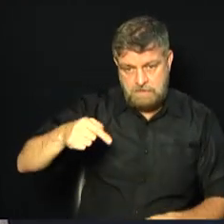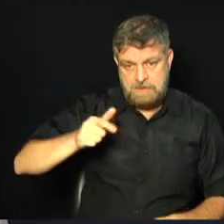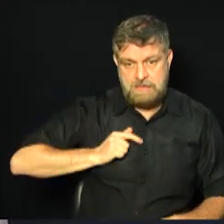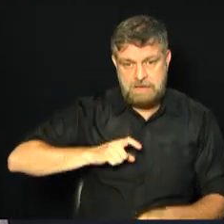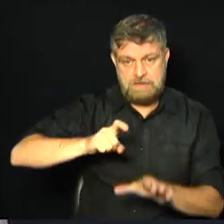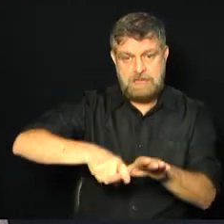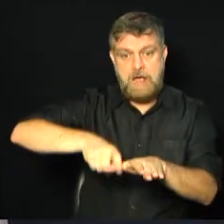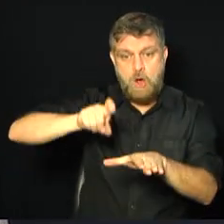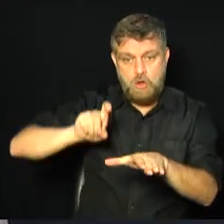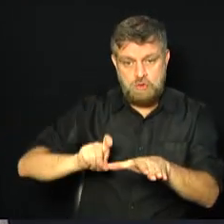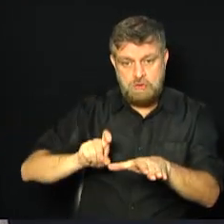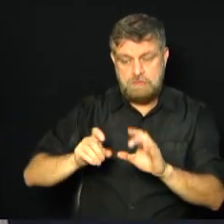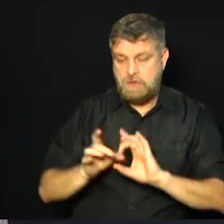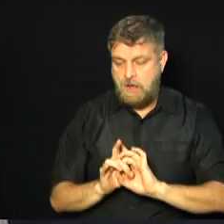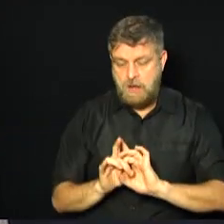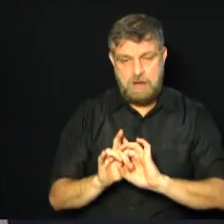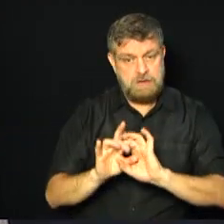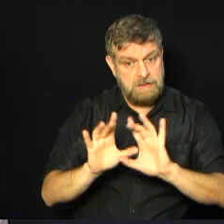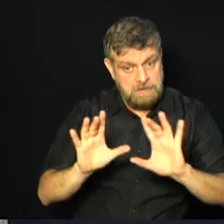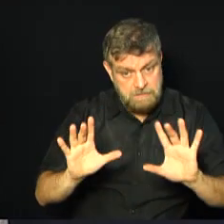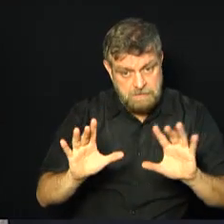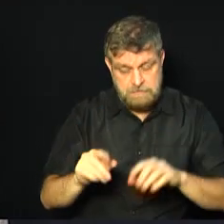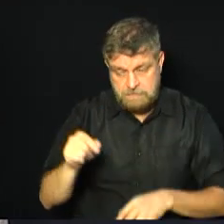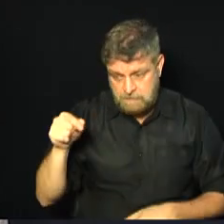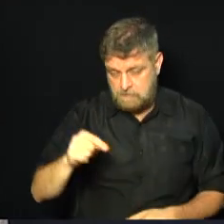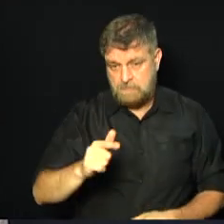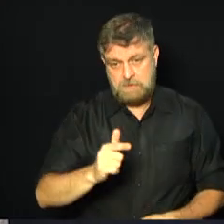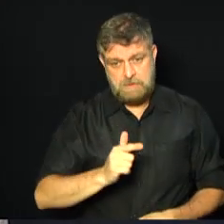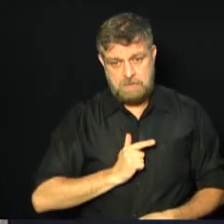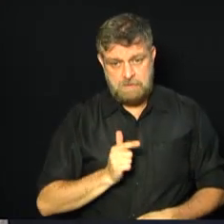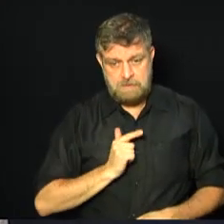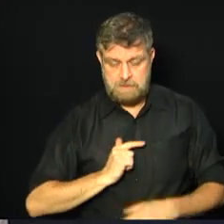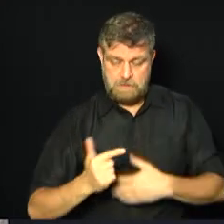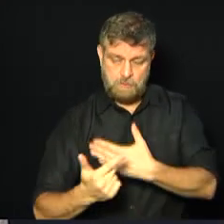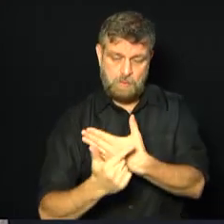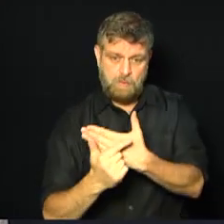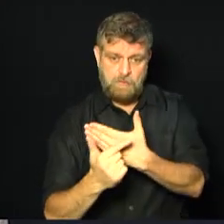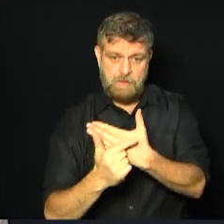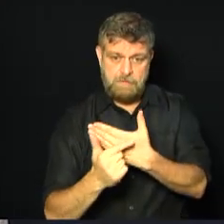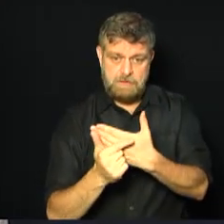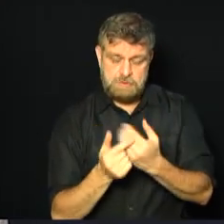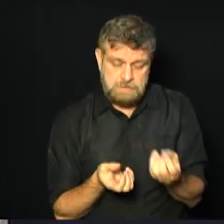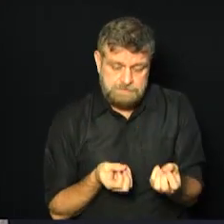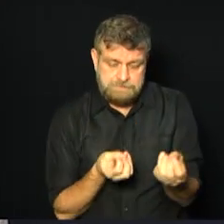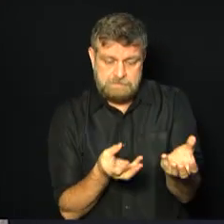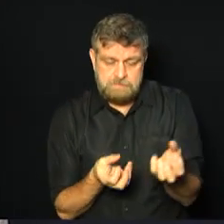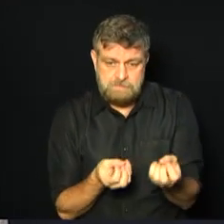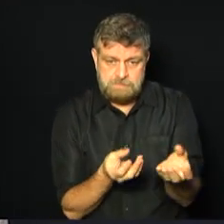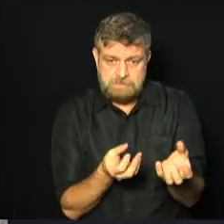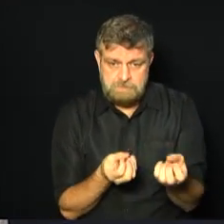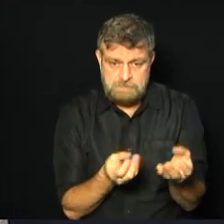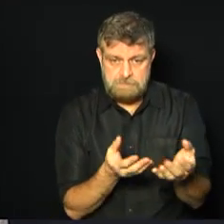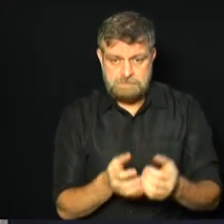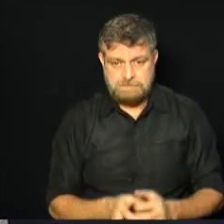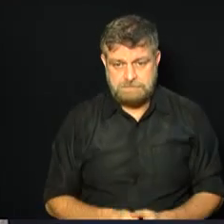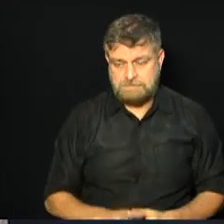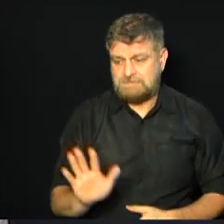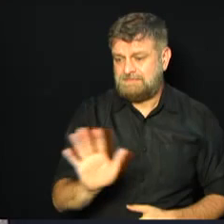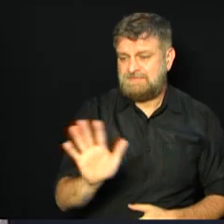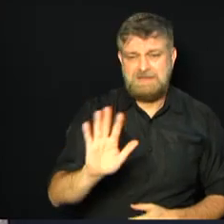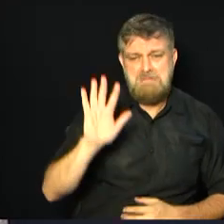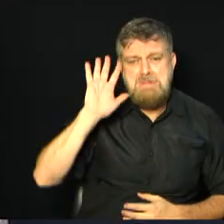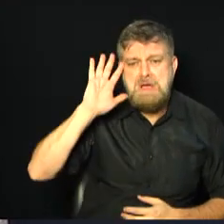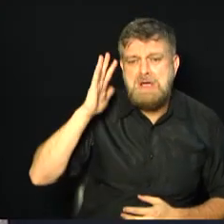autônoma, independente, e que ela vai ter lá uma função de prestar informações. Não que ela vá resolver,